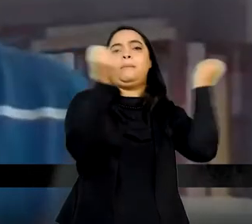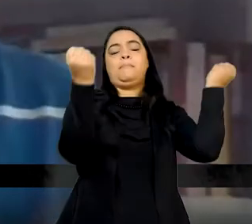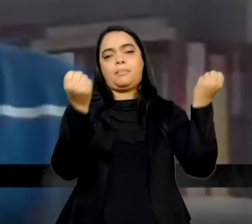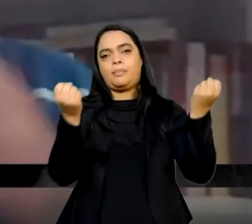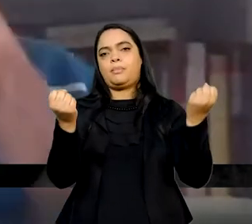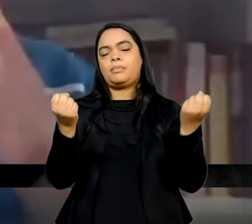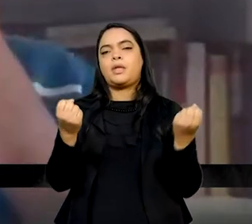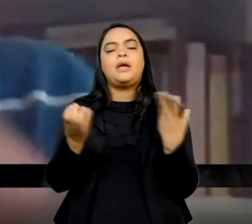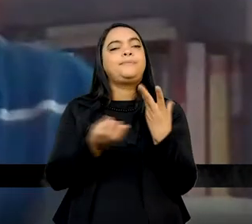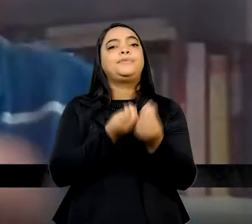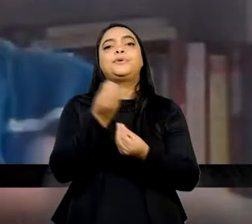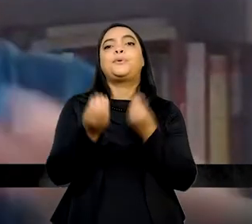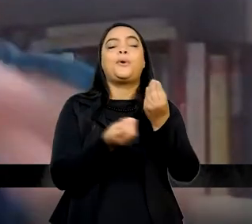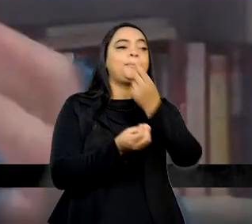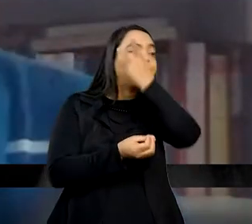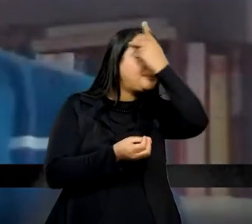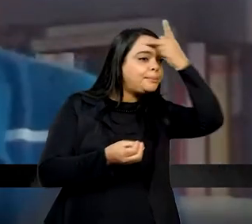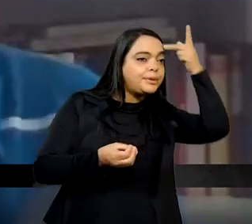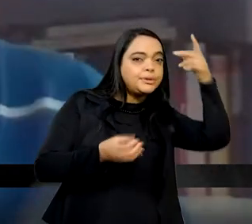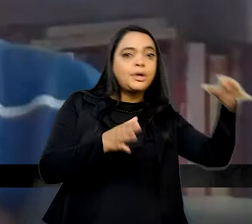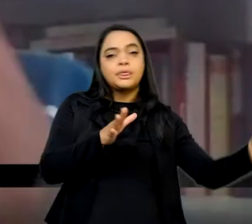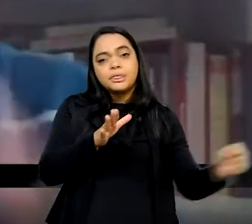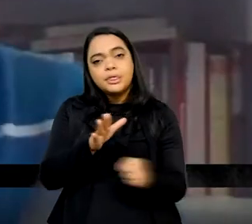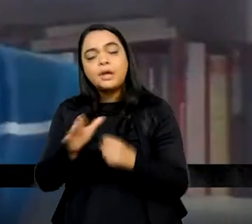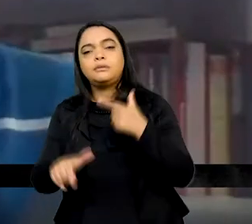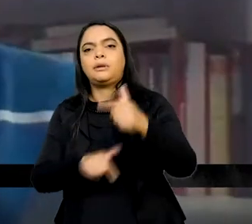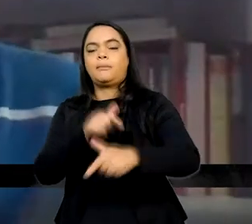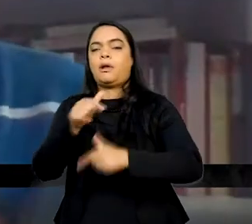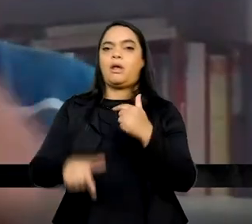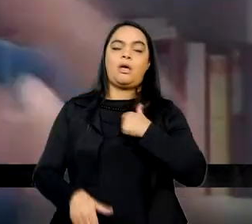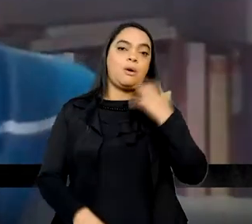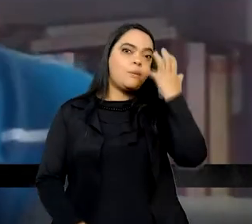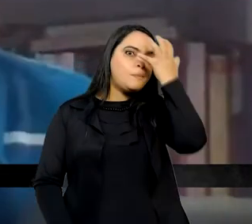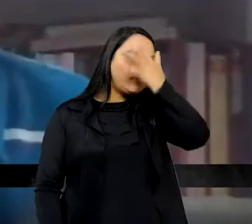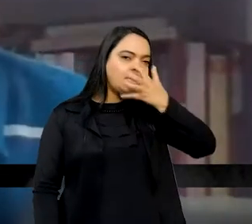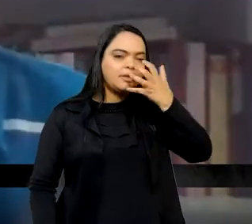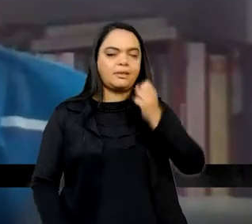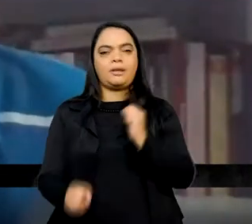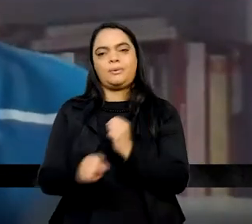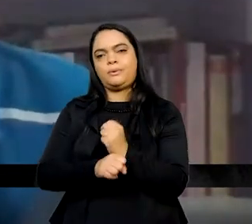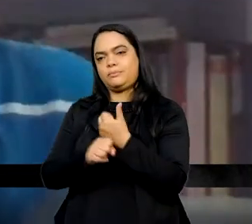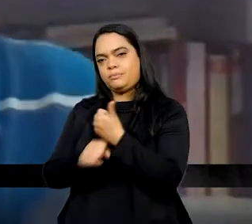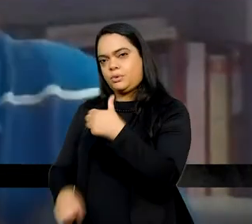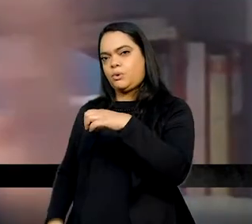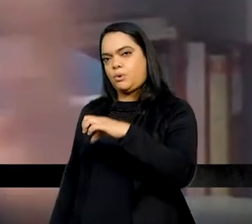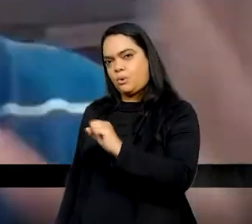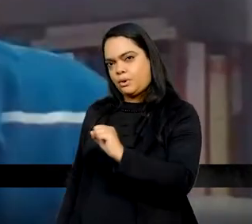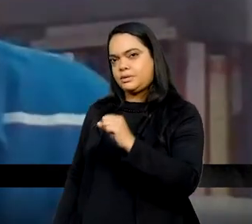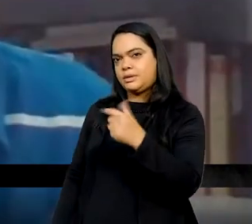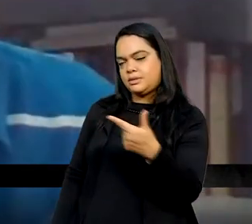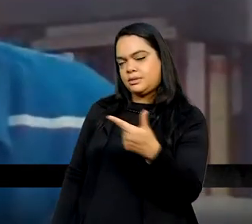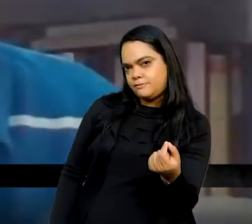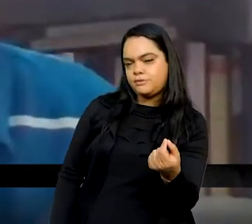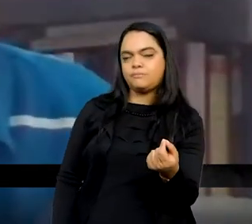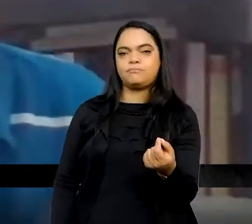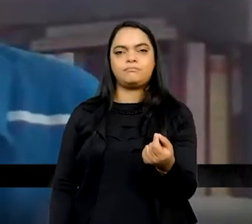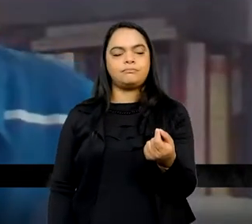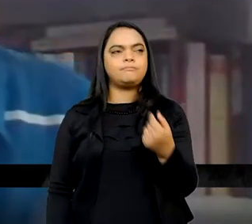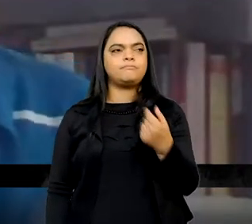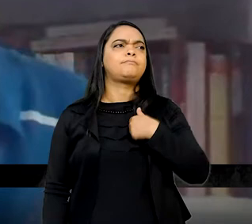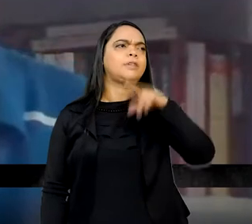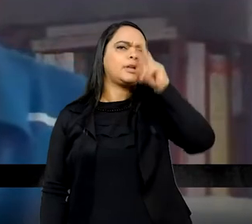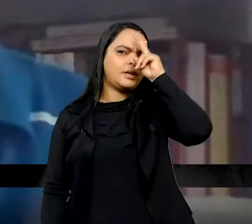como inserir essas pessoas no trabalho? Então, isso me encantou muito. Então, isso em 1820. Então, nesse período, e eu lembro muito bem quando o